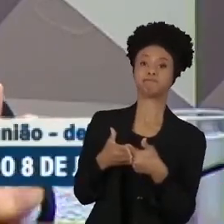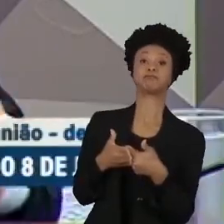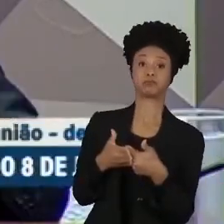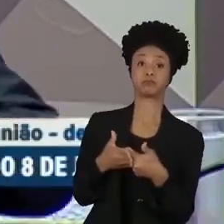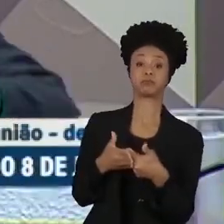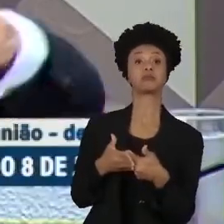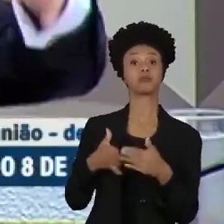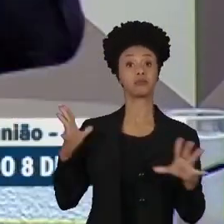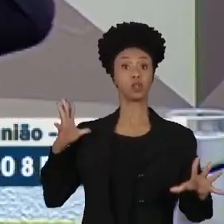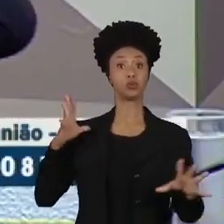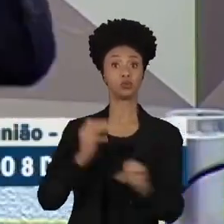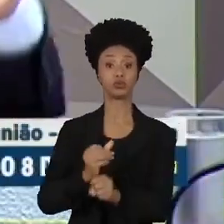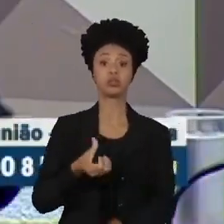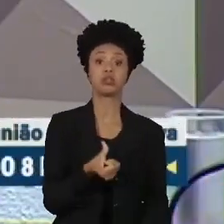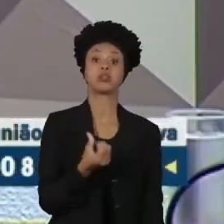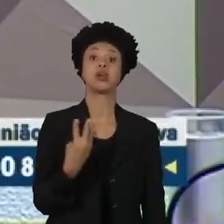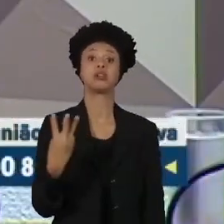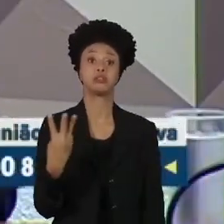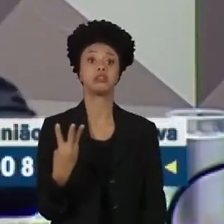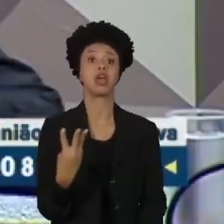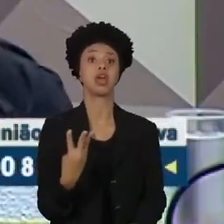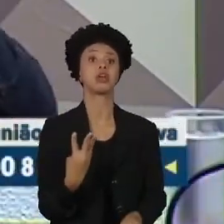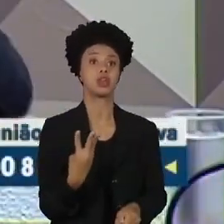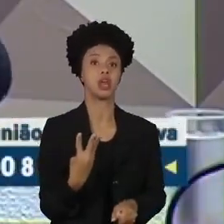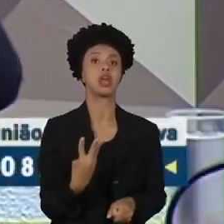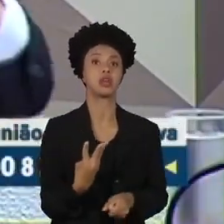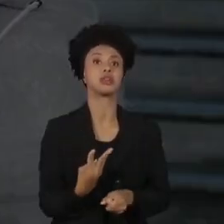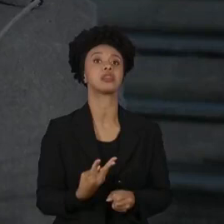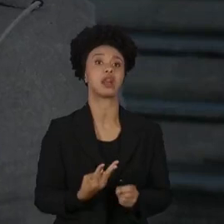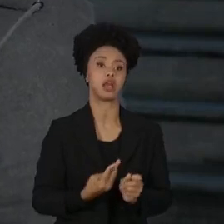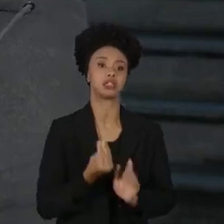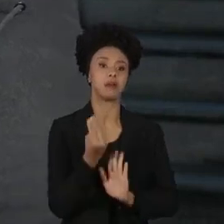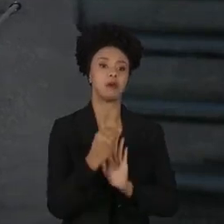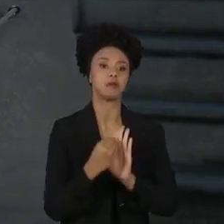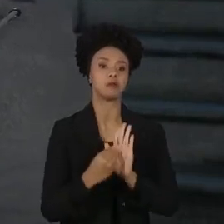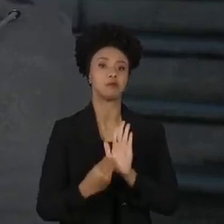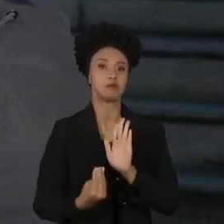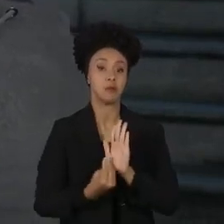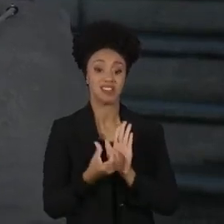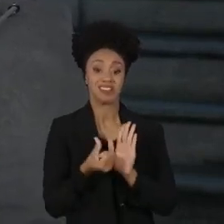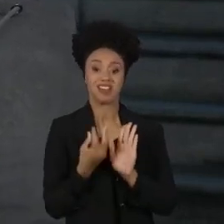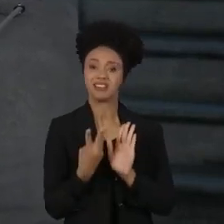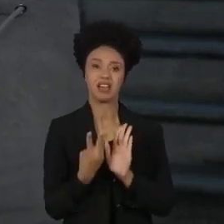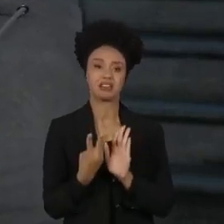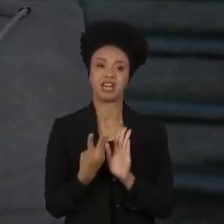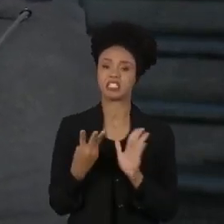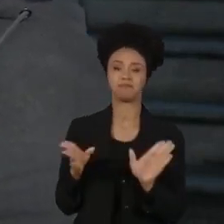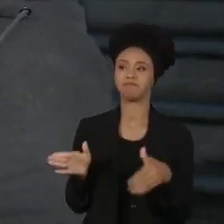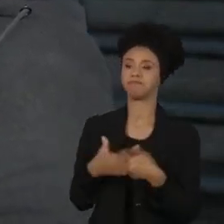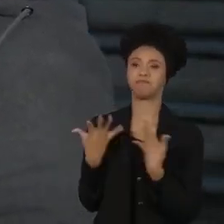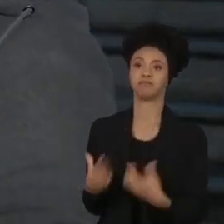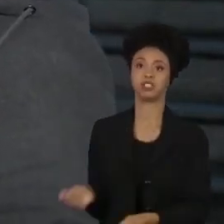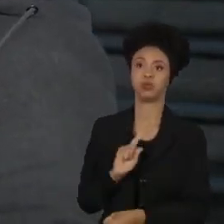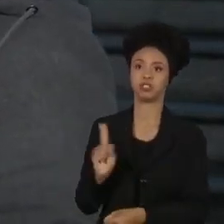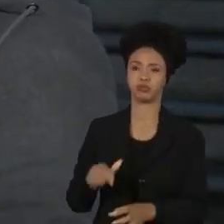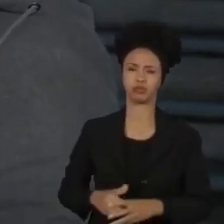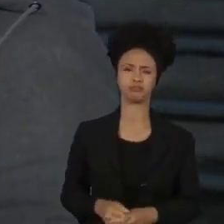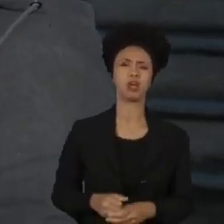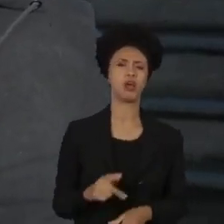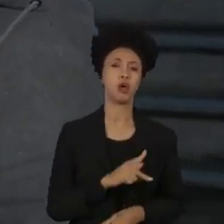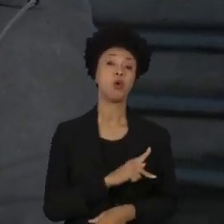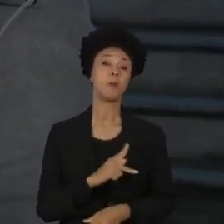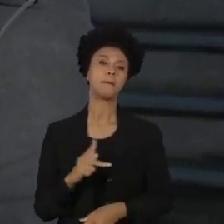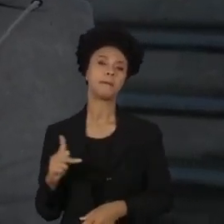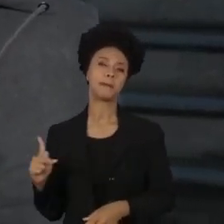todo, 63 requerimentos foram rejeitados. Depois da reunião, o presidente da CPMI do 8